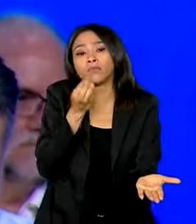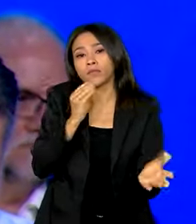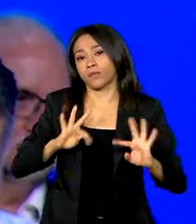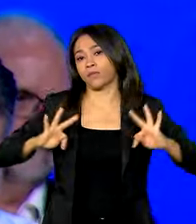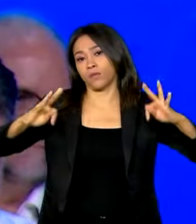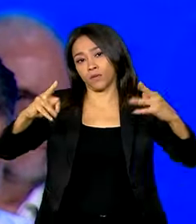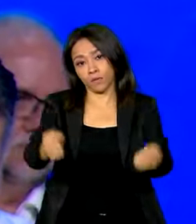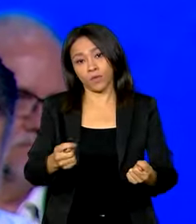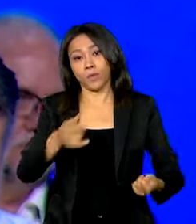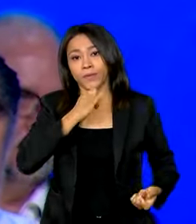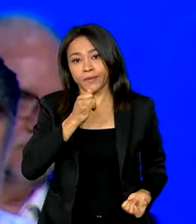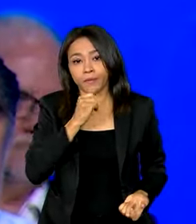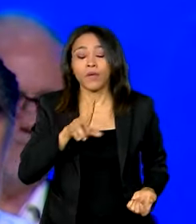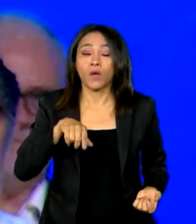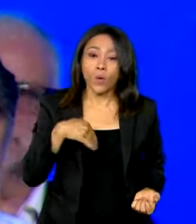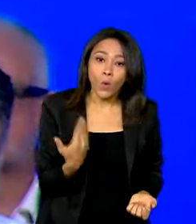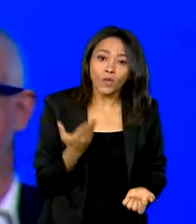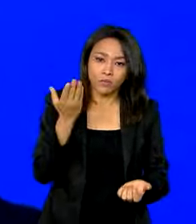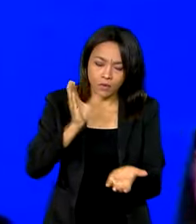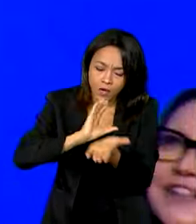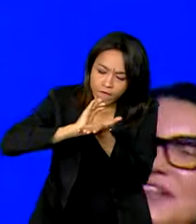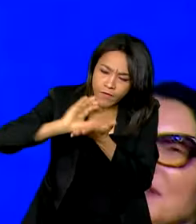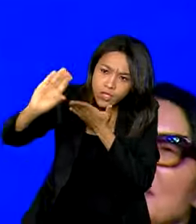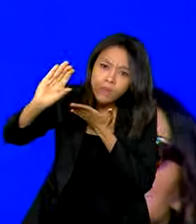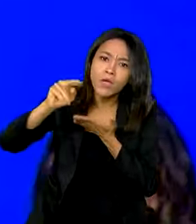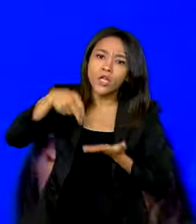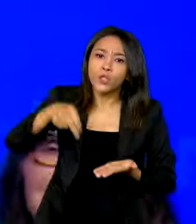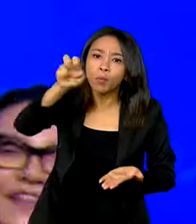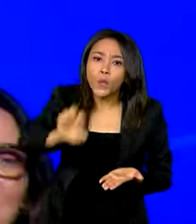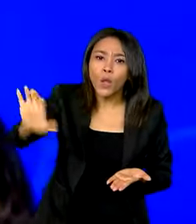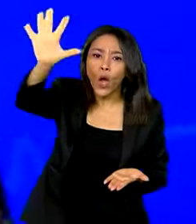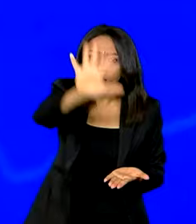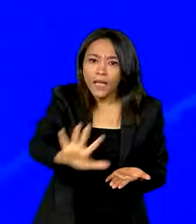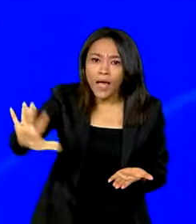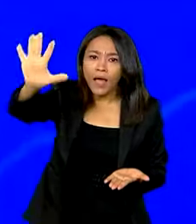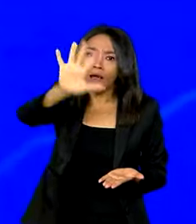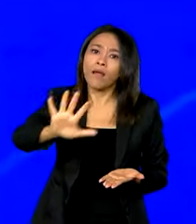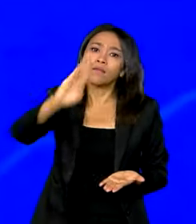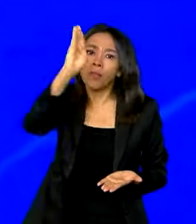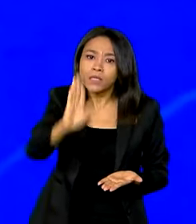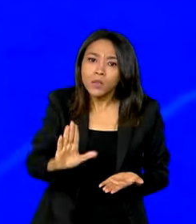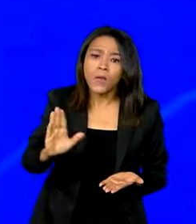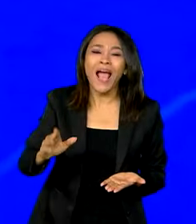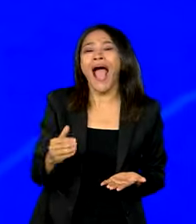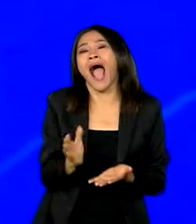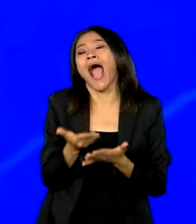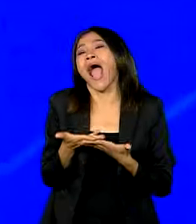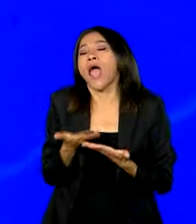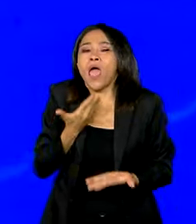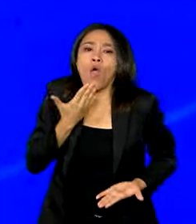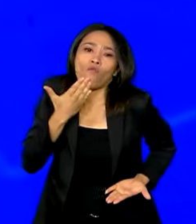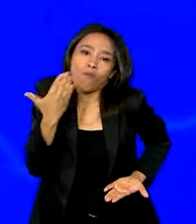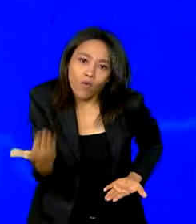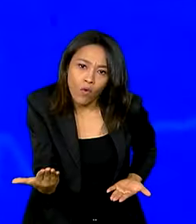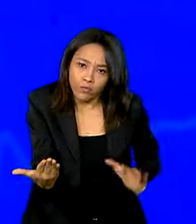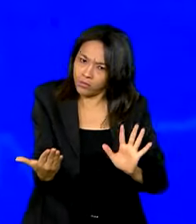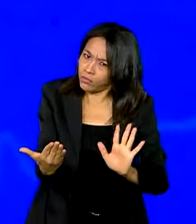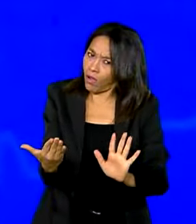faz subsídio, quando a gente faz investimento no Nordeste, não é porque a gente está fazendo favor, a gente está fazendo